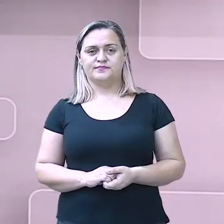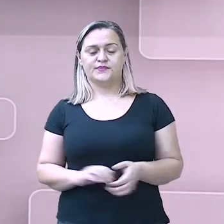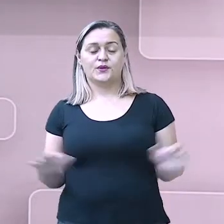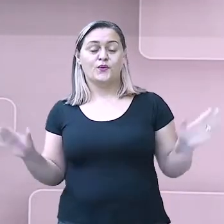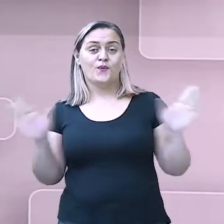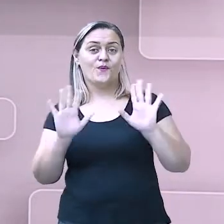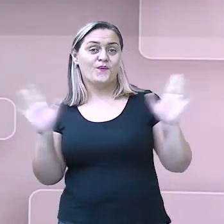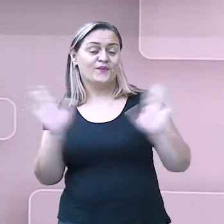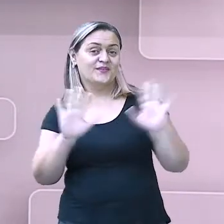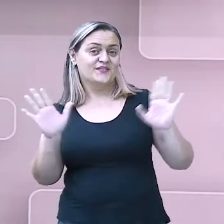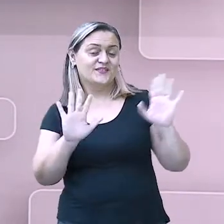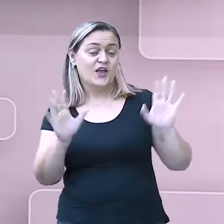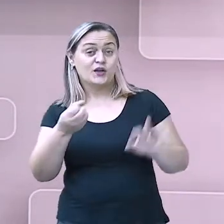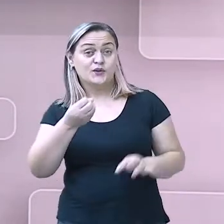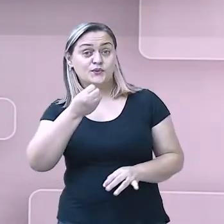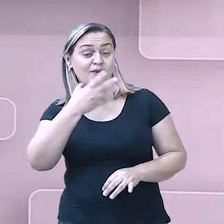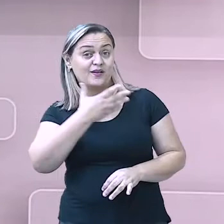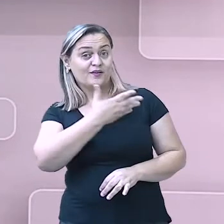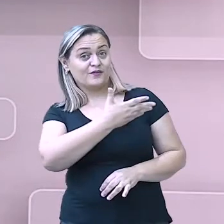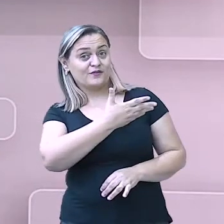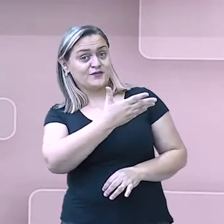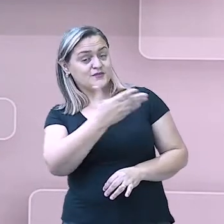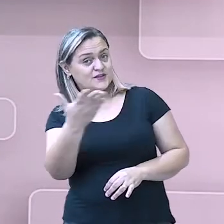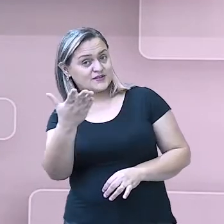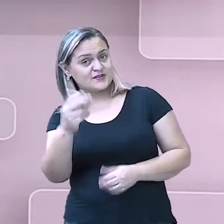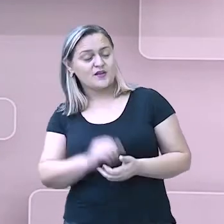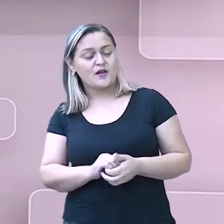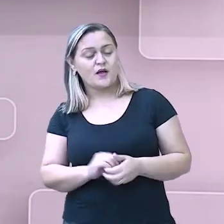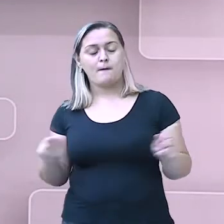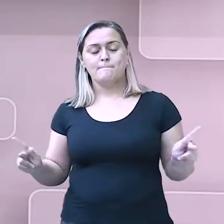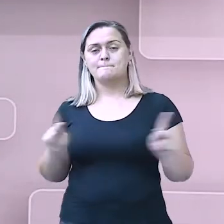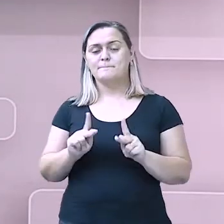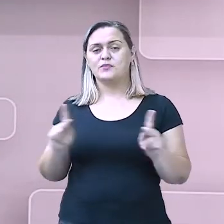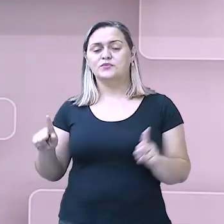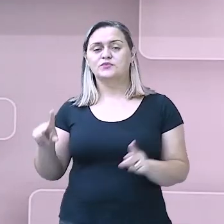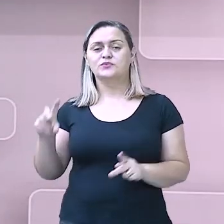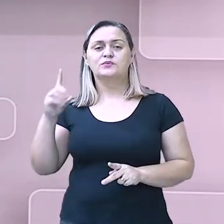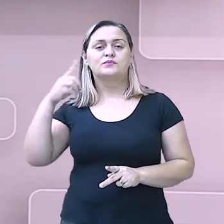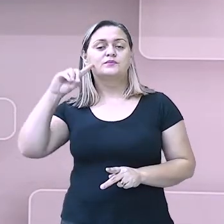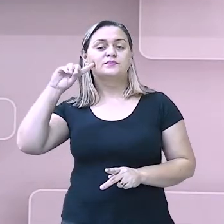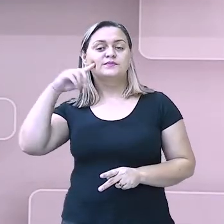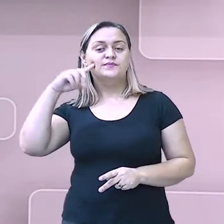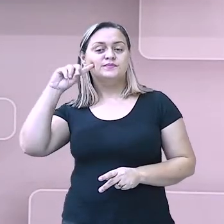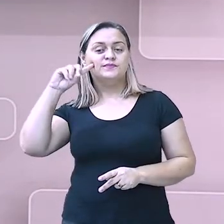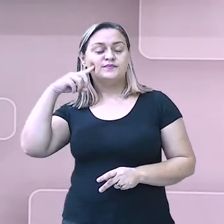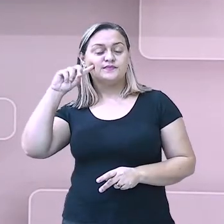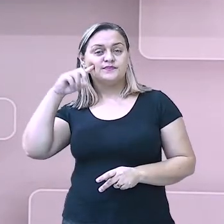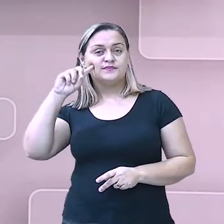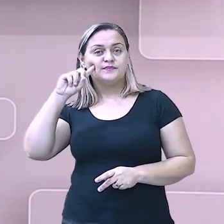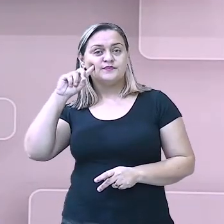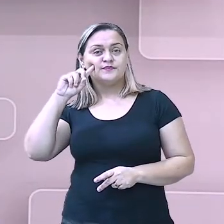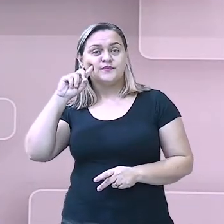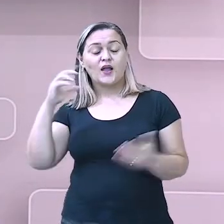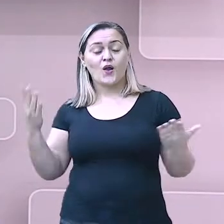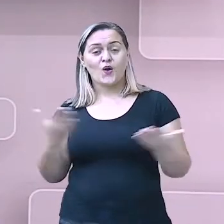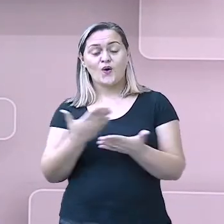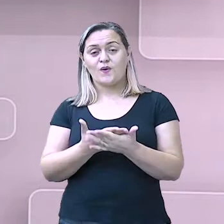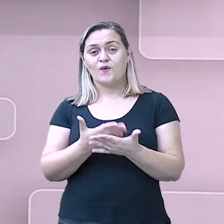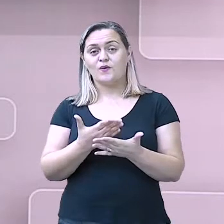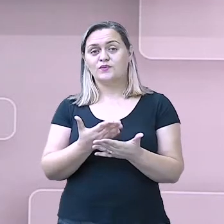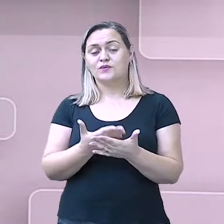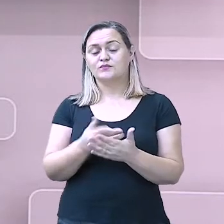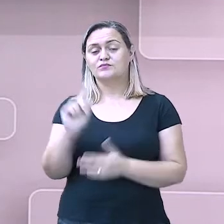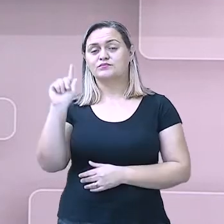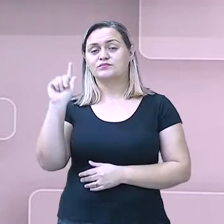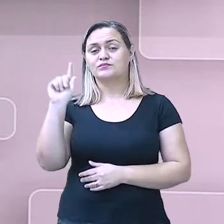Olá, pessoal, tudo bem com vocês? Eu sou a professora Daniele Cristine e nós vamos juntos ficar com o componente curricular